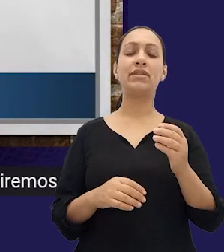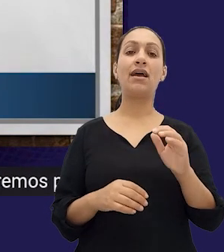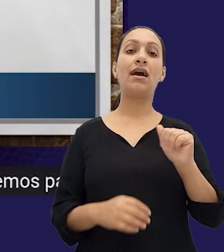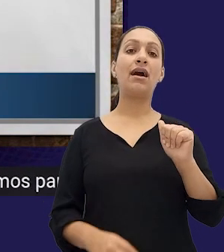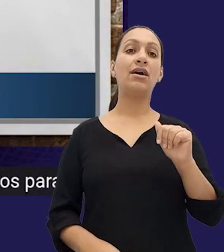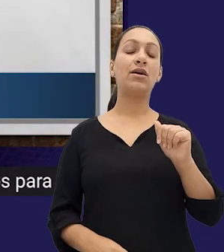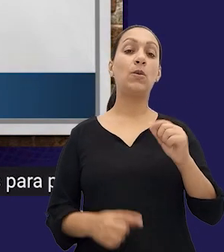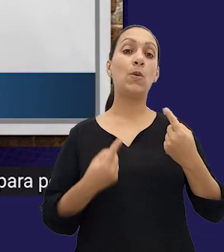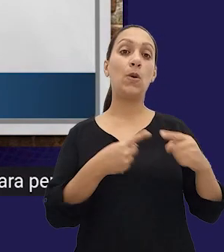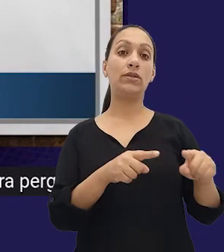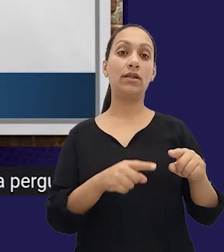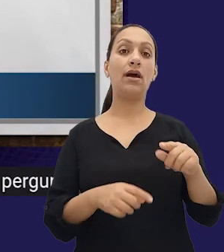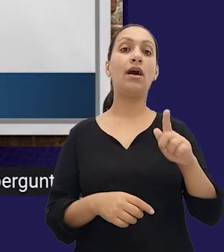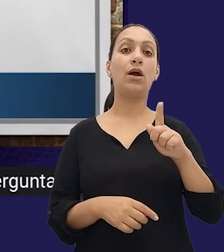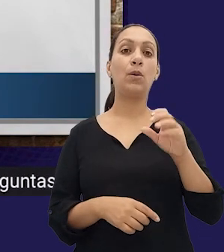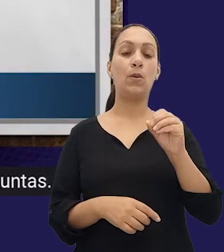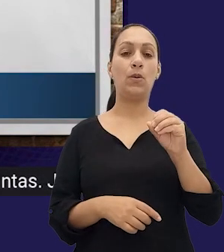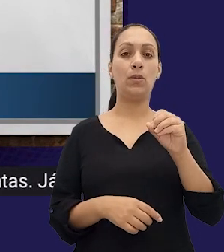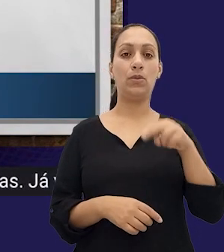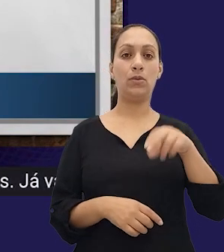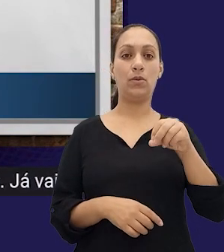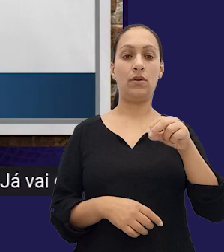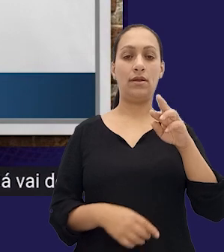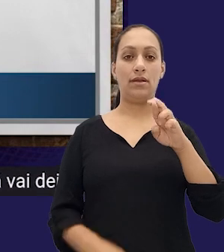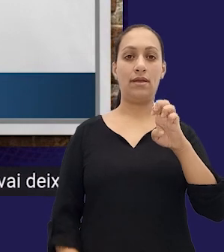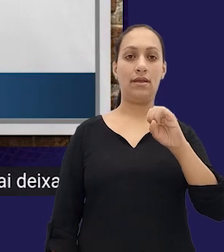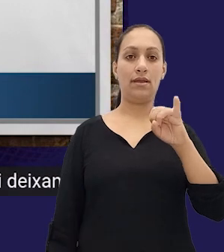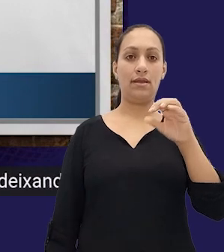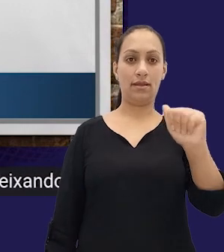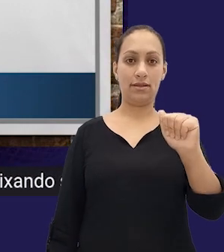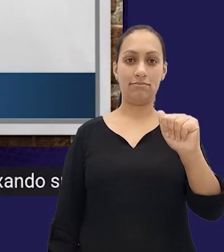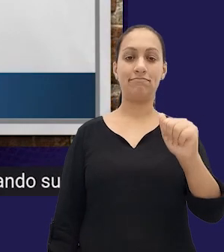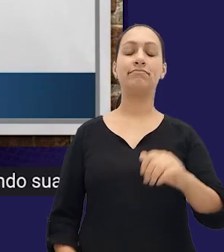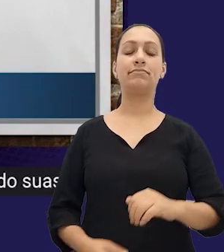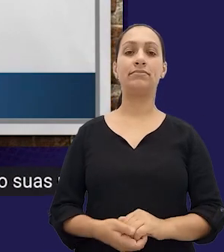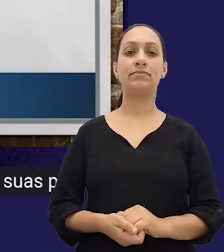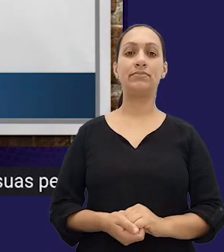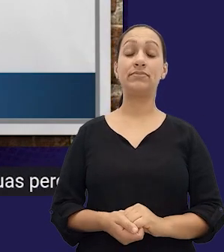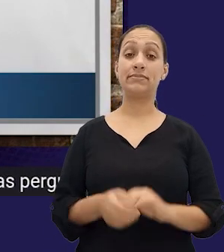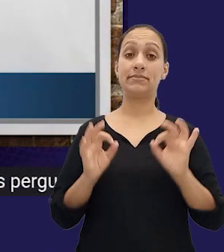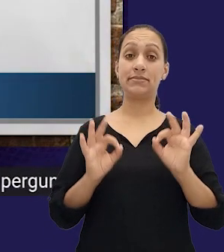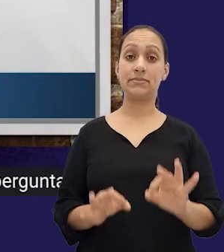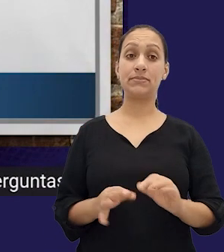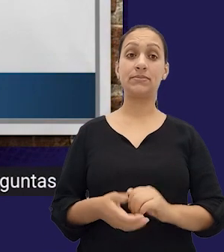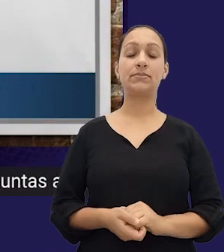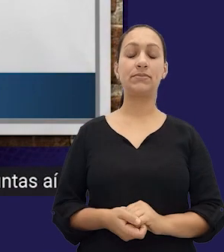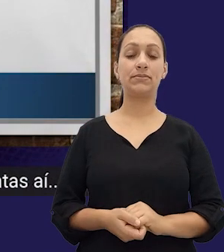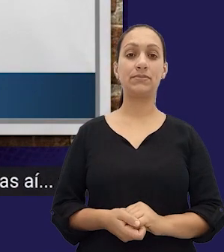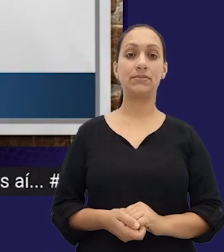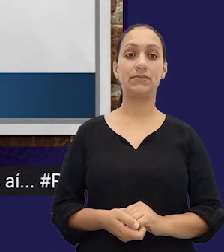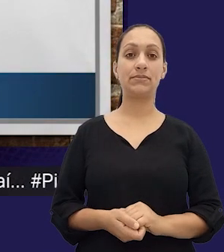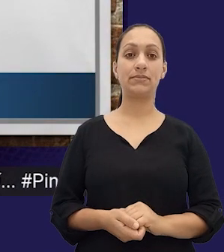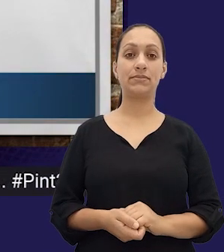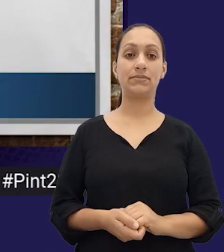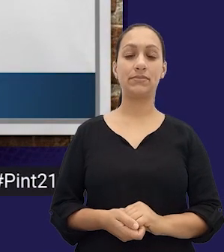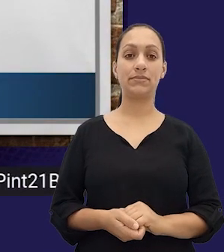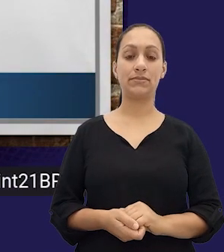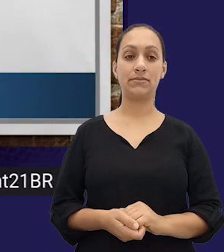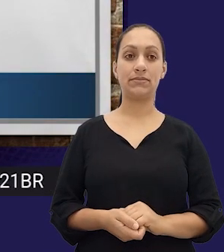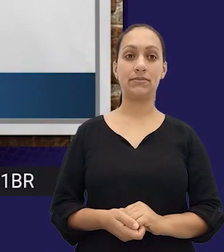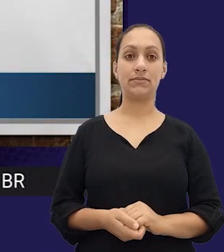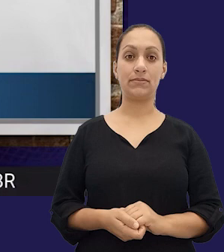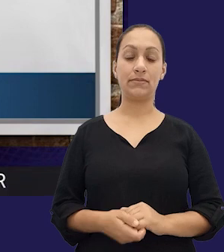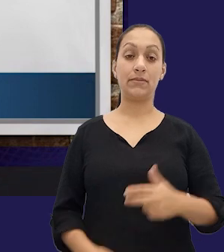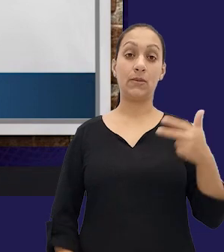gonorreia, é resistente à cefalosporina e às fluoroquinolonas, certo? E